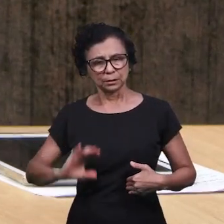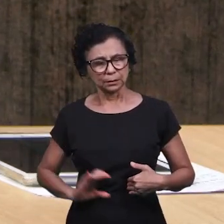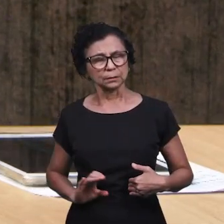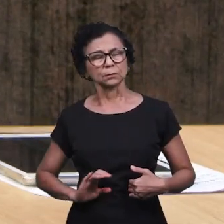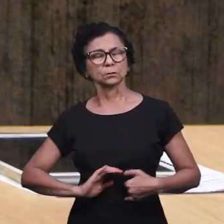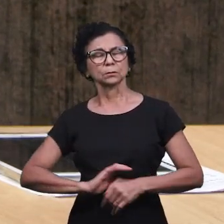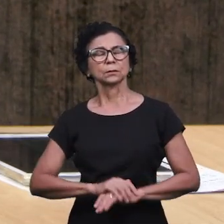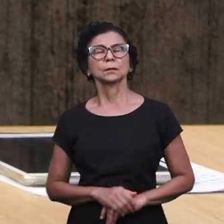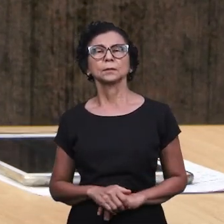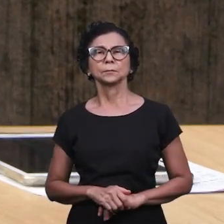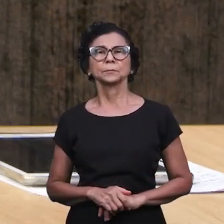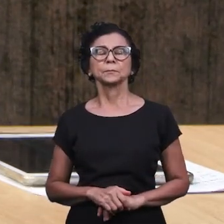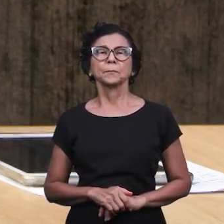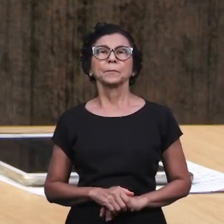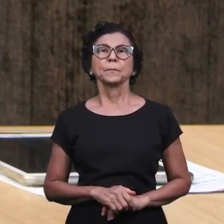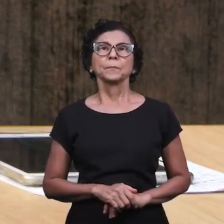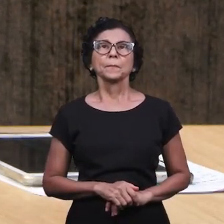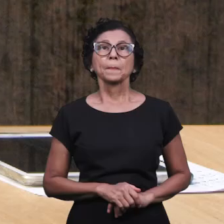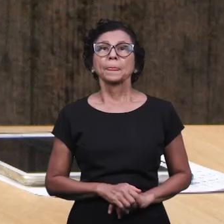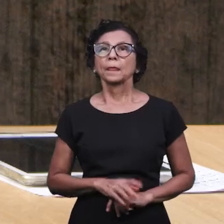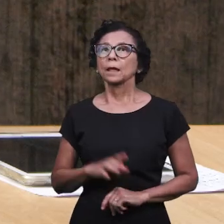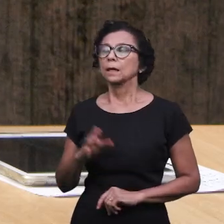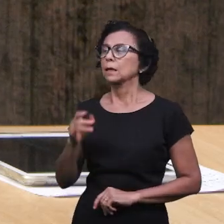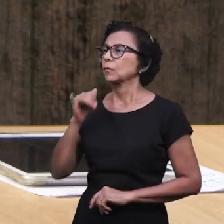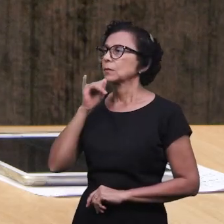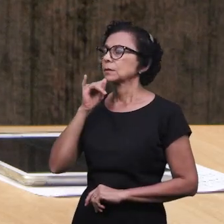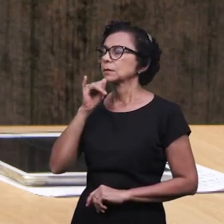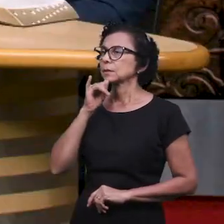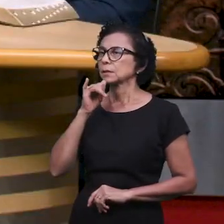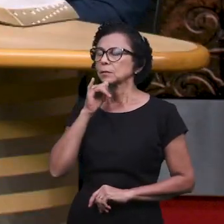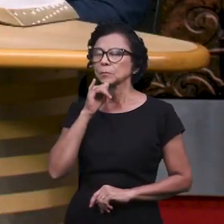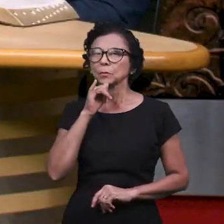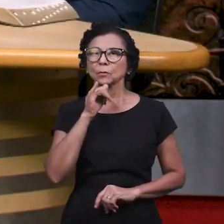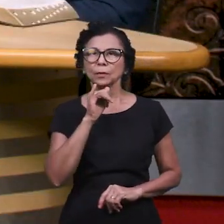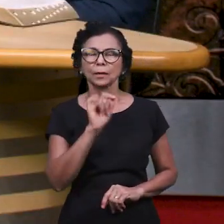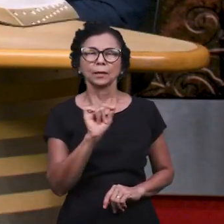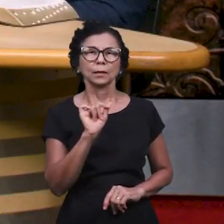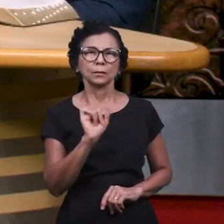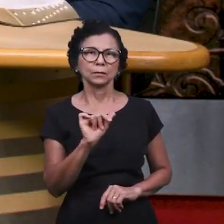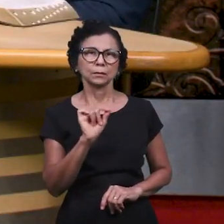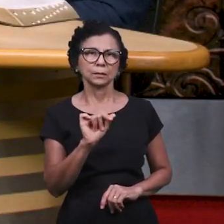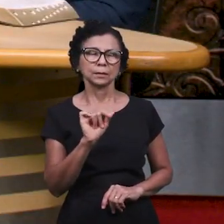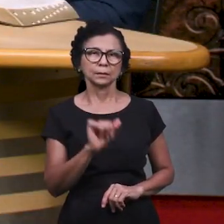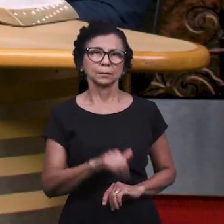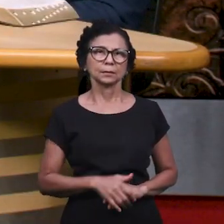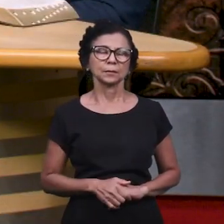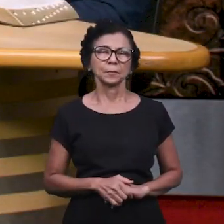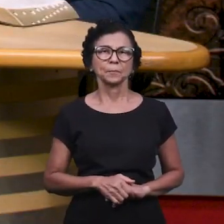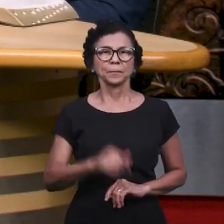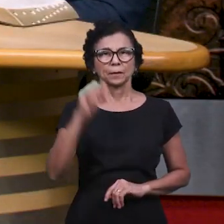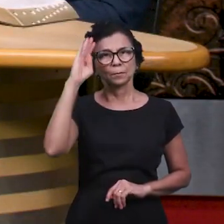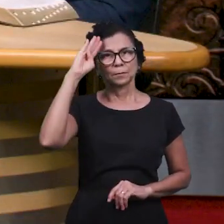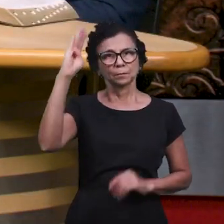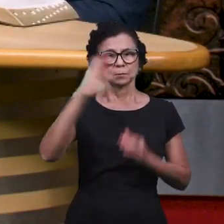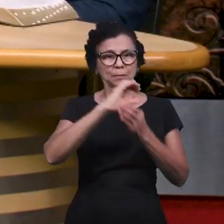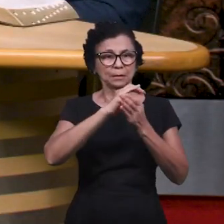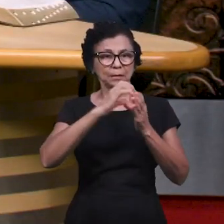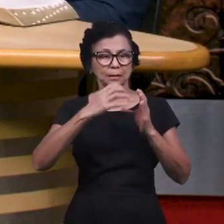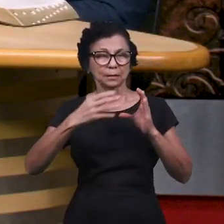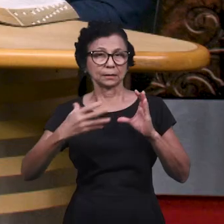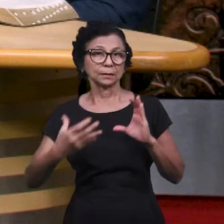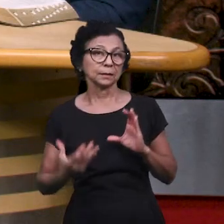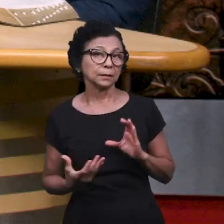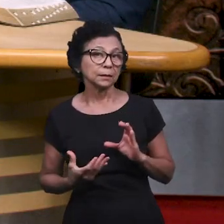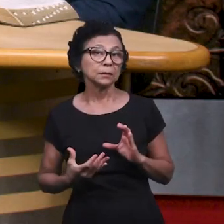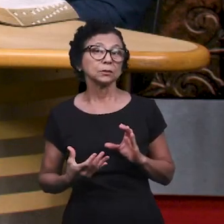acerca disso, como nós já falamos desde o começo, é que a característica principal para o